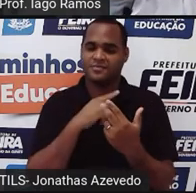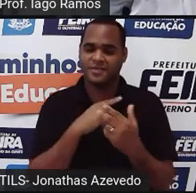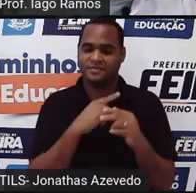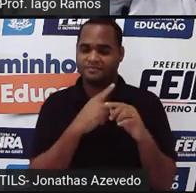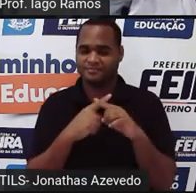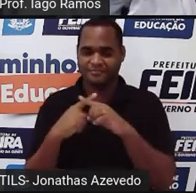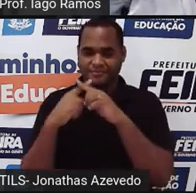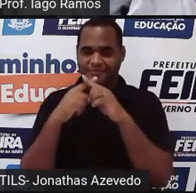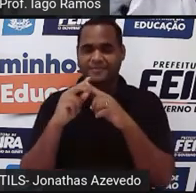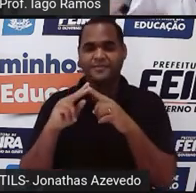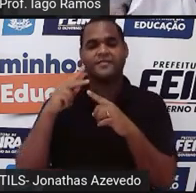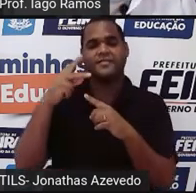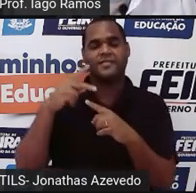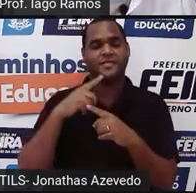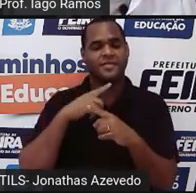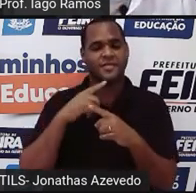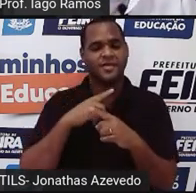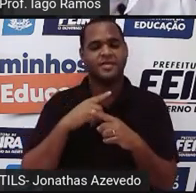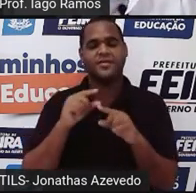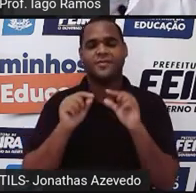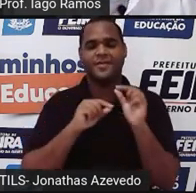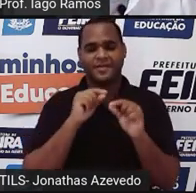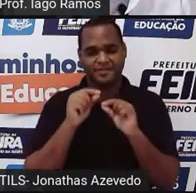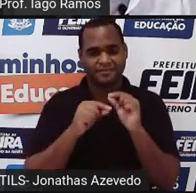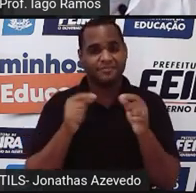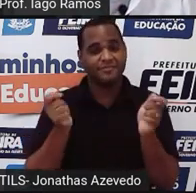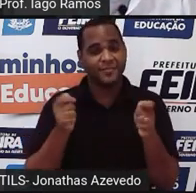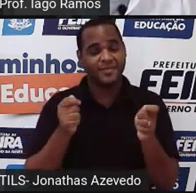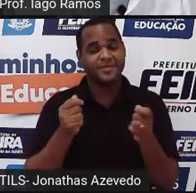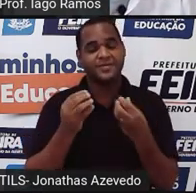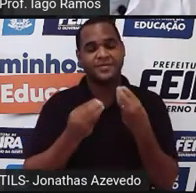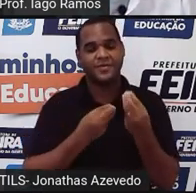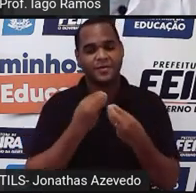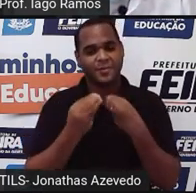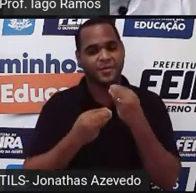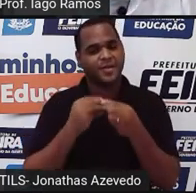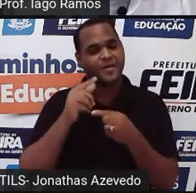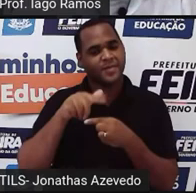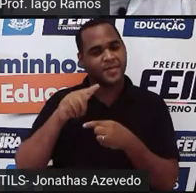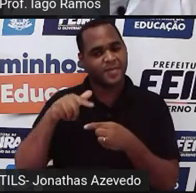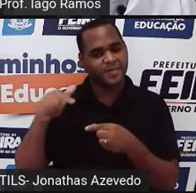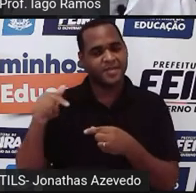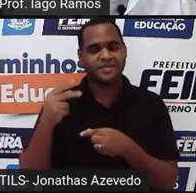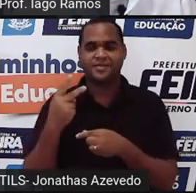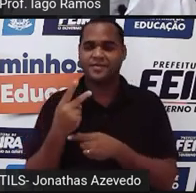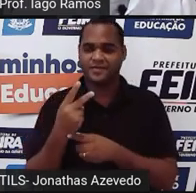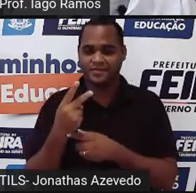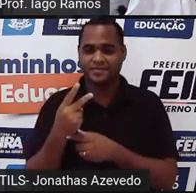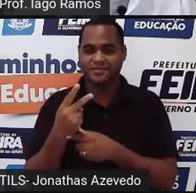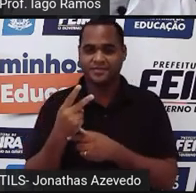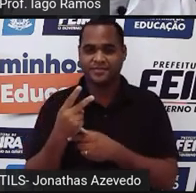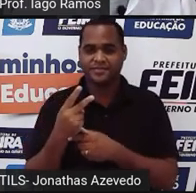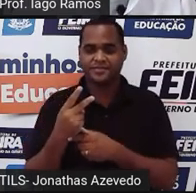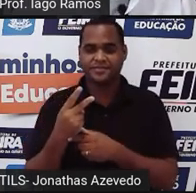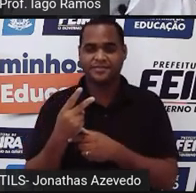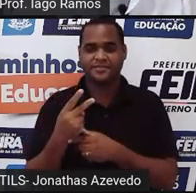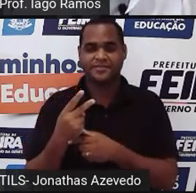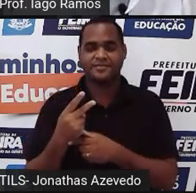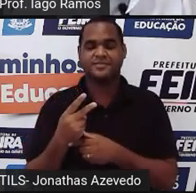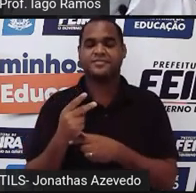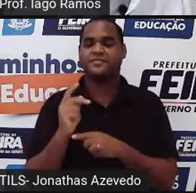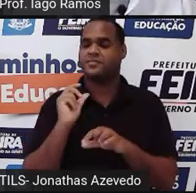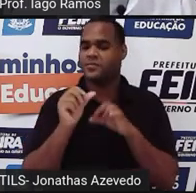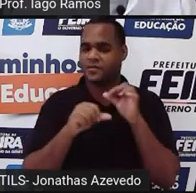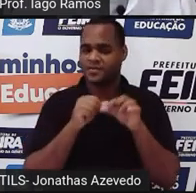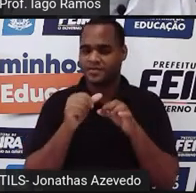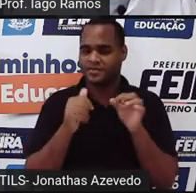multiplicação de potências quando isso acontece é só a gente repetir a base a fazer dois e